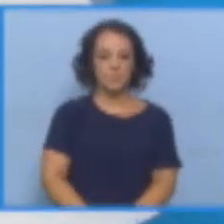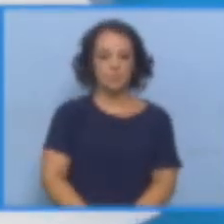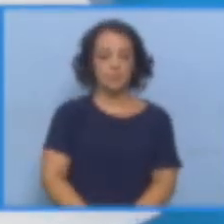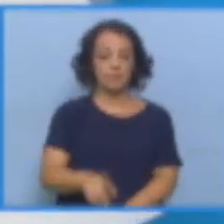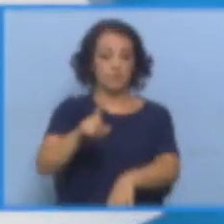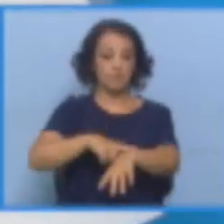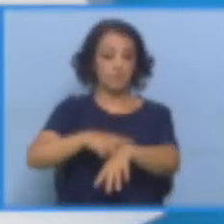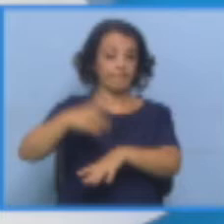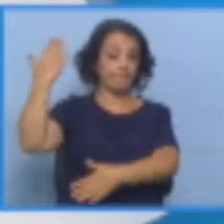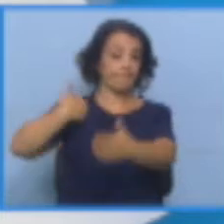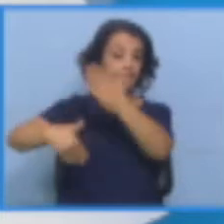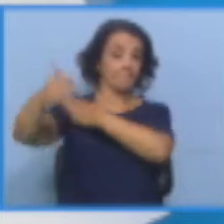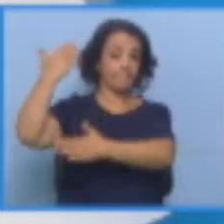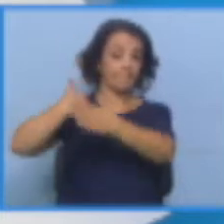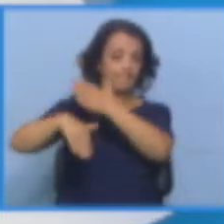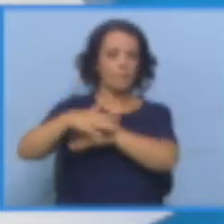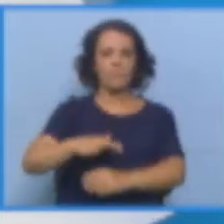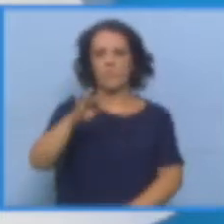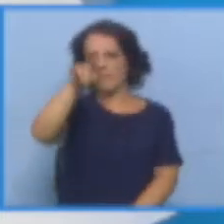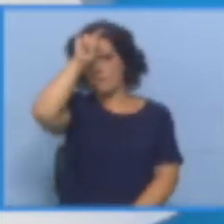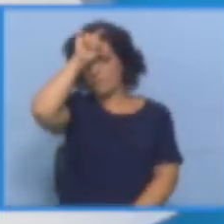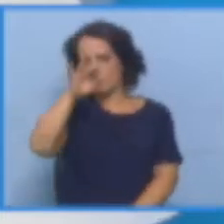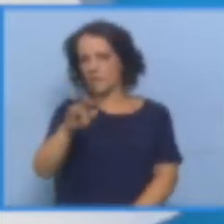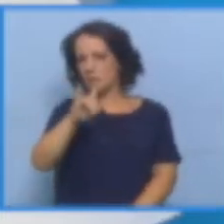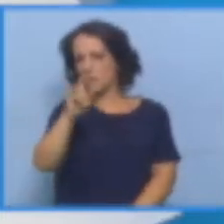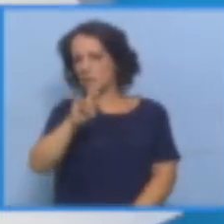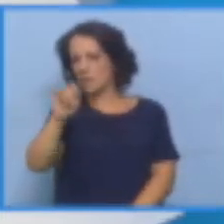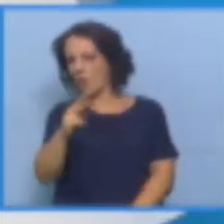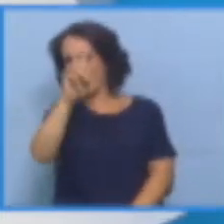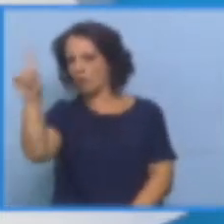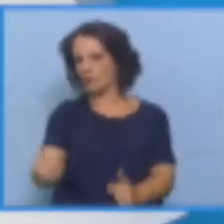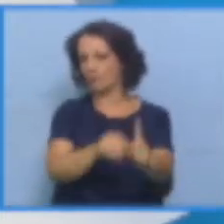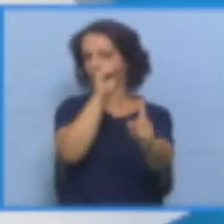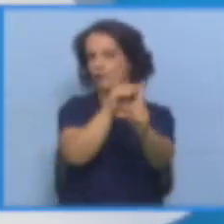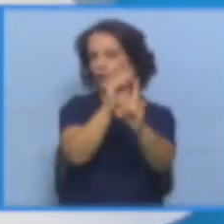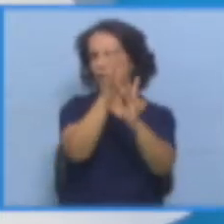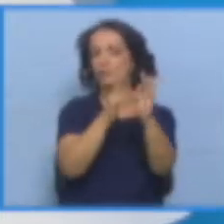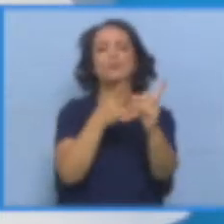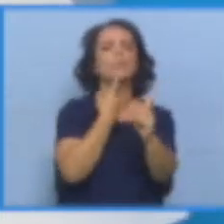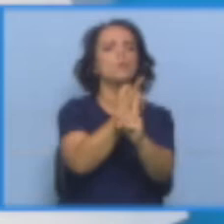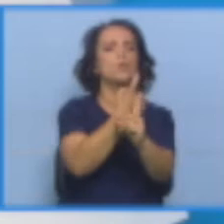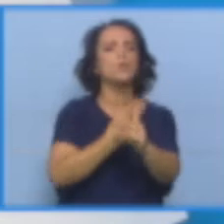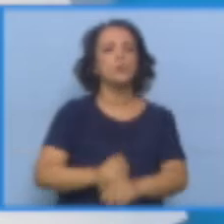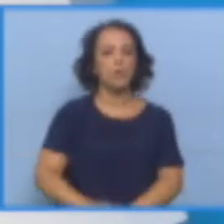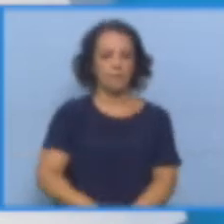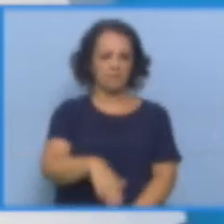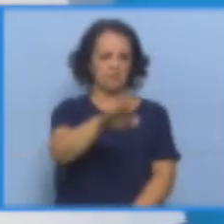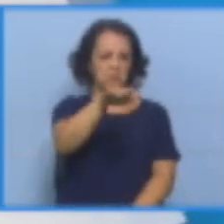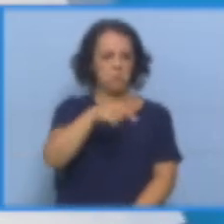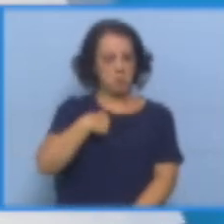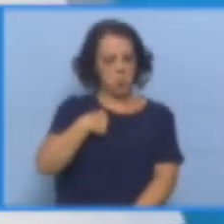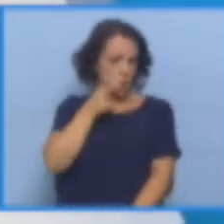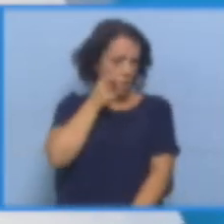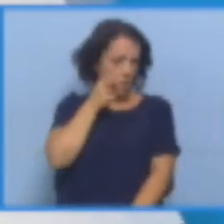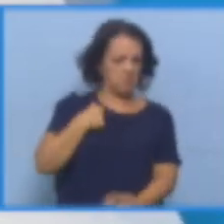Naquele tempo aproximaram-se de Jesus uns fariseus para o porem à prova e perguntaram-lhe: pode um homem repudiar a sua